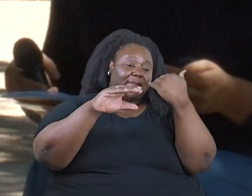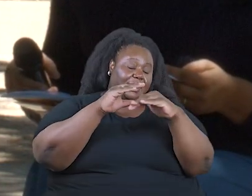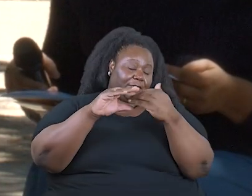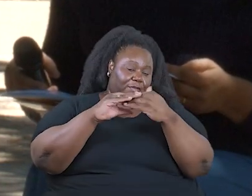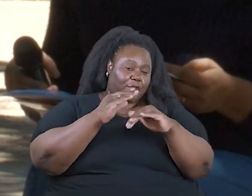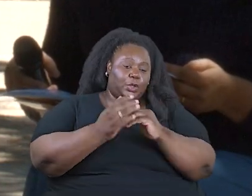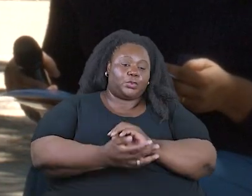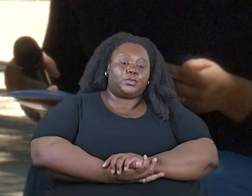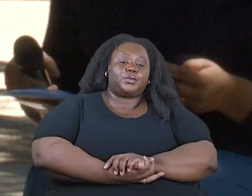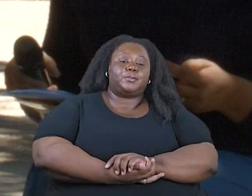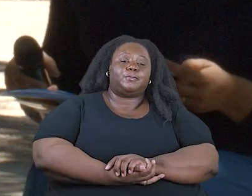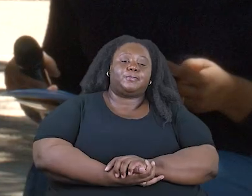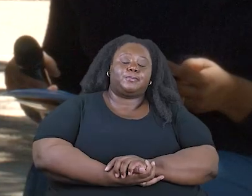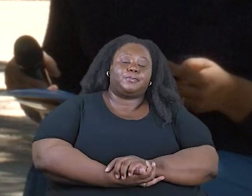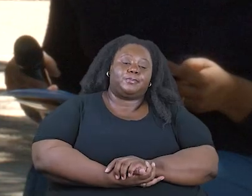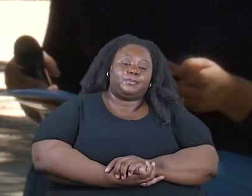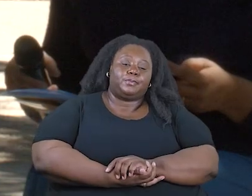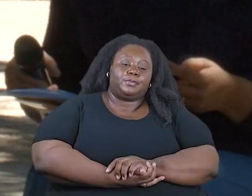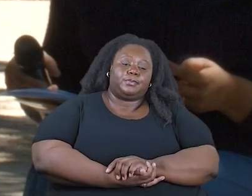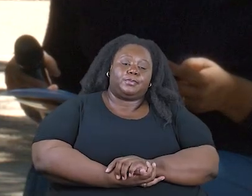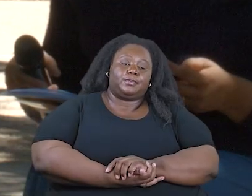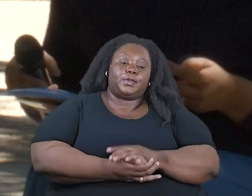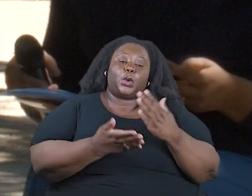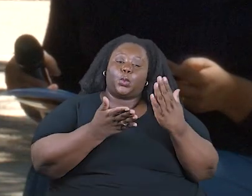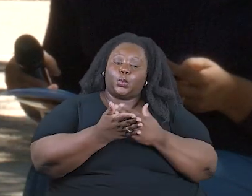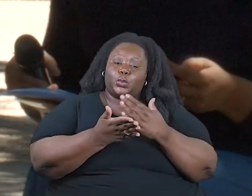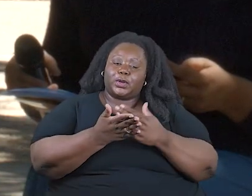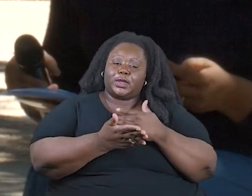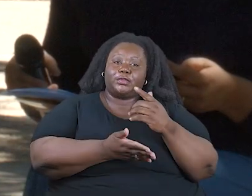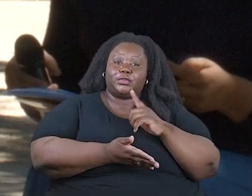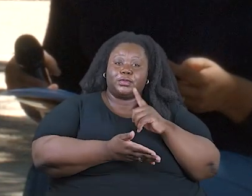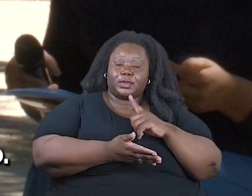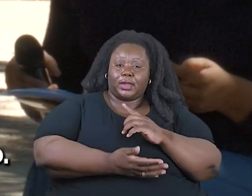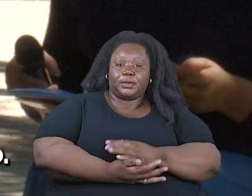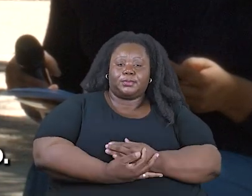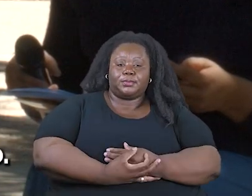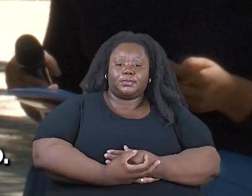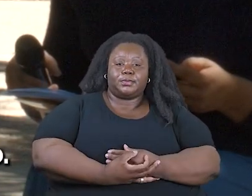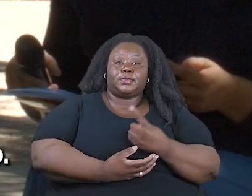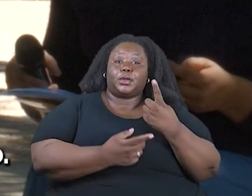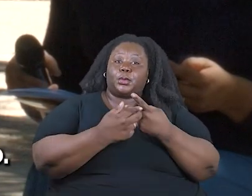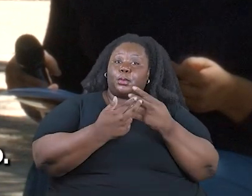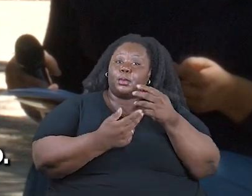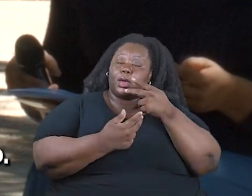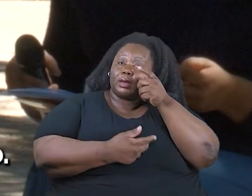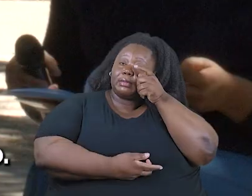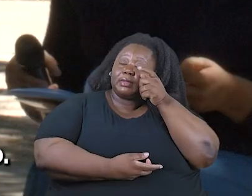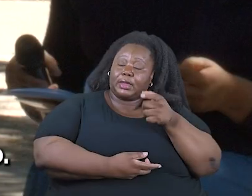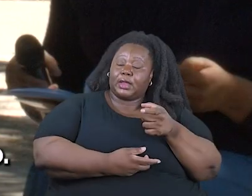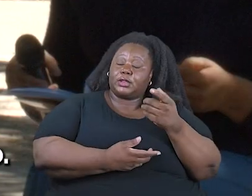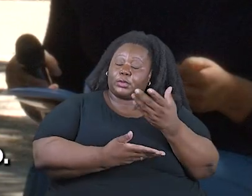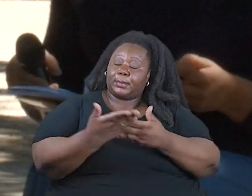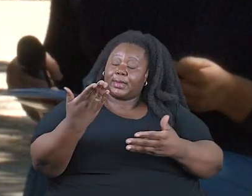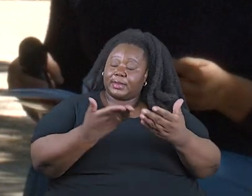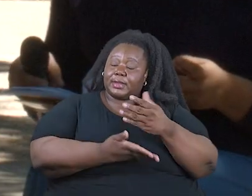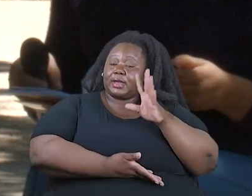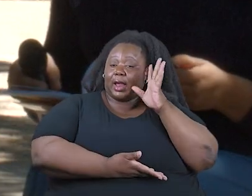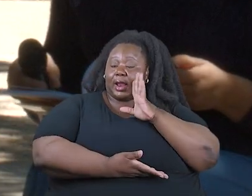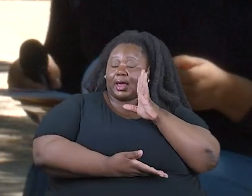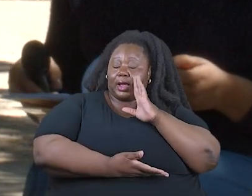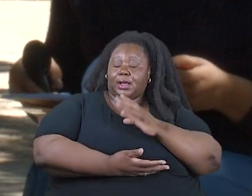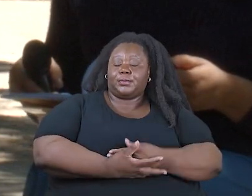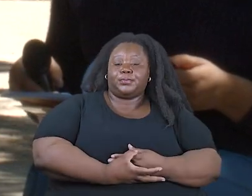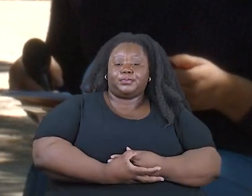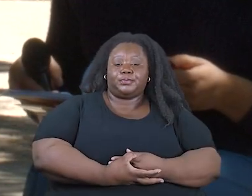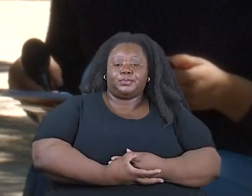correio. E esse livro tem uma coisa curiosa, assim, também uma interação. Isso aí que